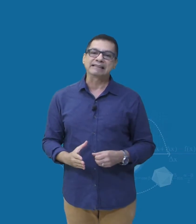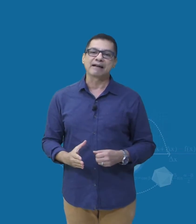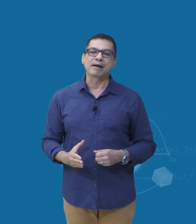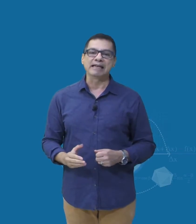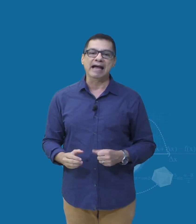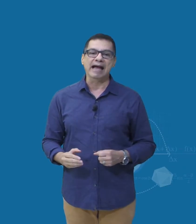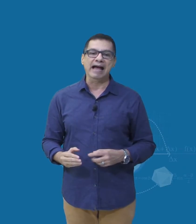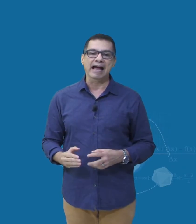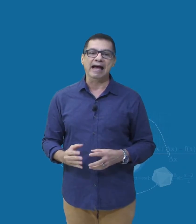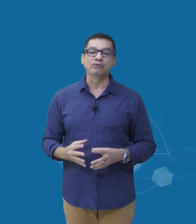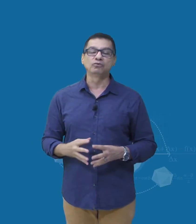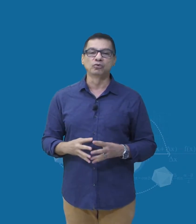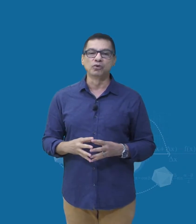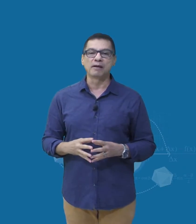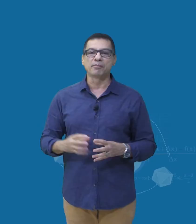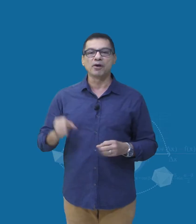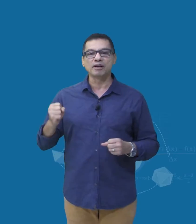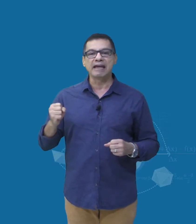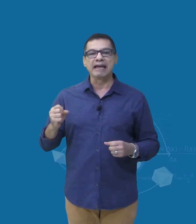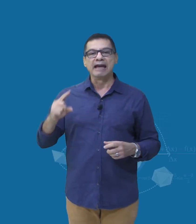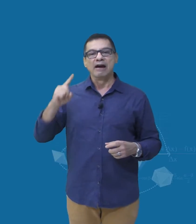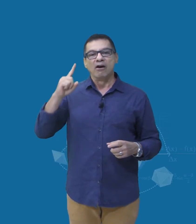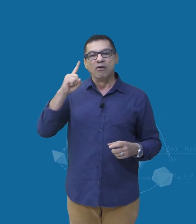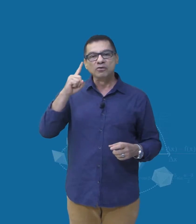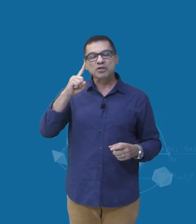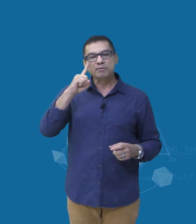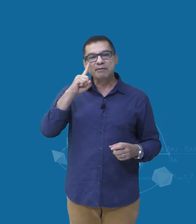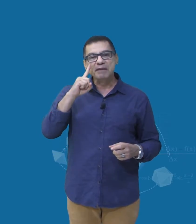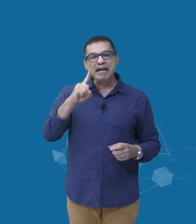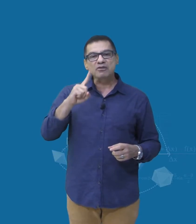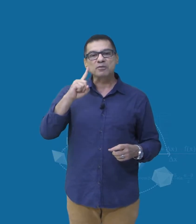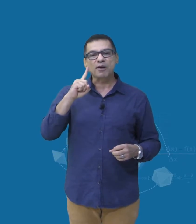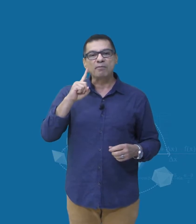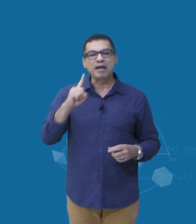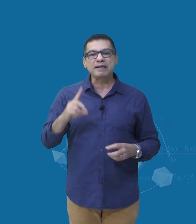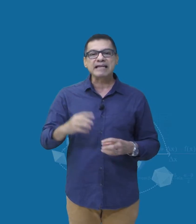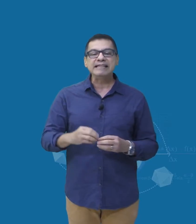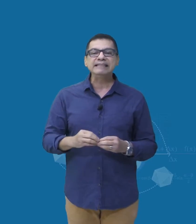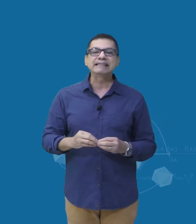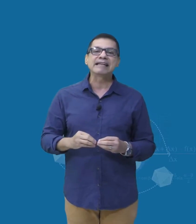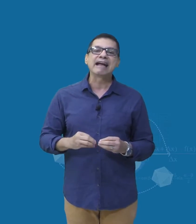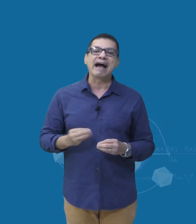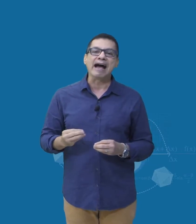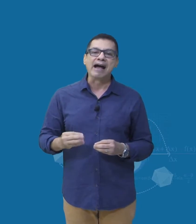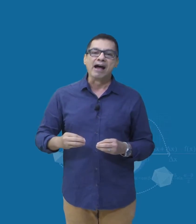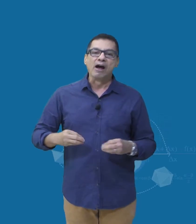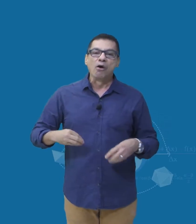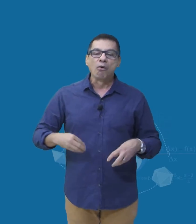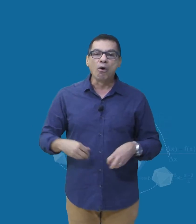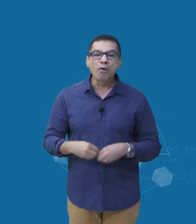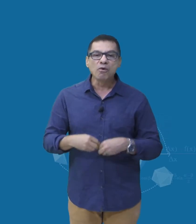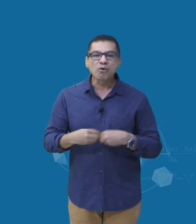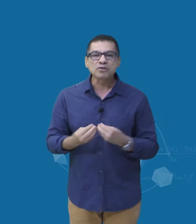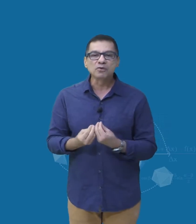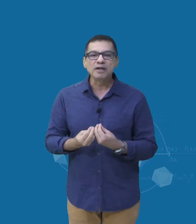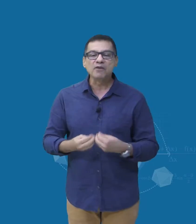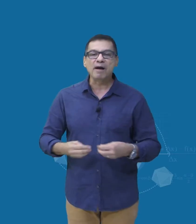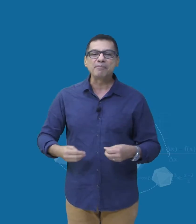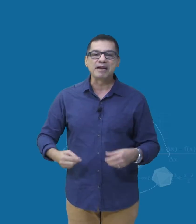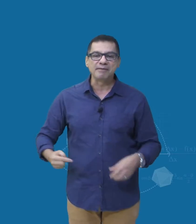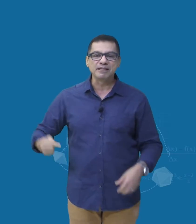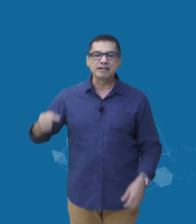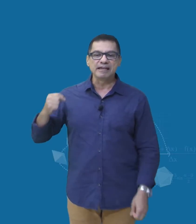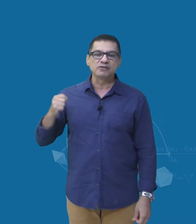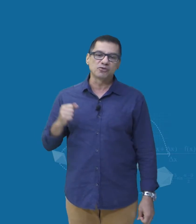a trabalhar a altura. Por quê? Um dos primeiros problemas a intrigar: como construir